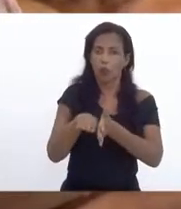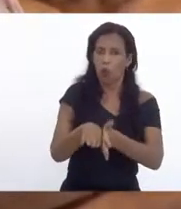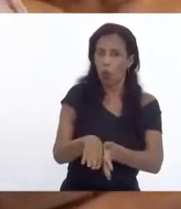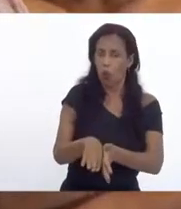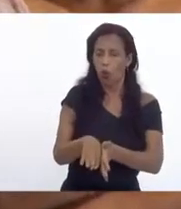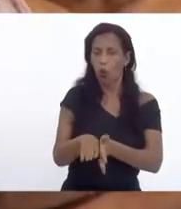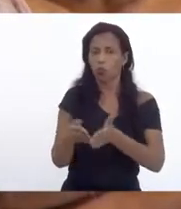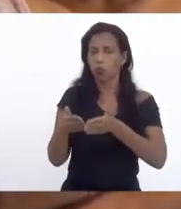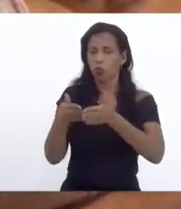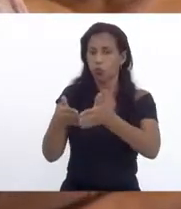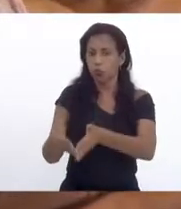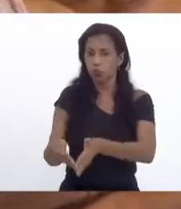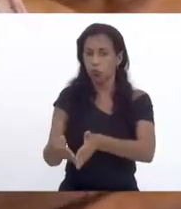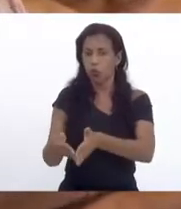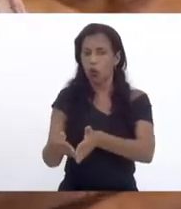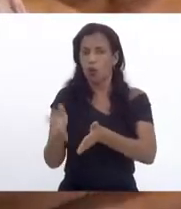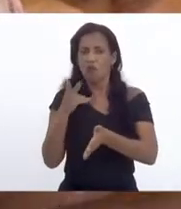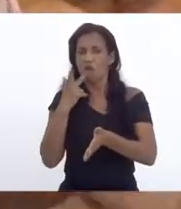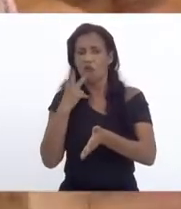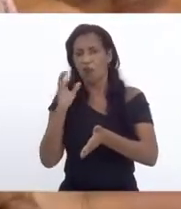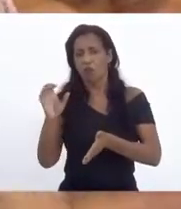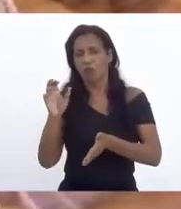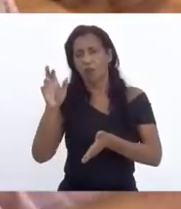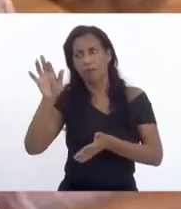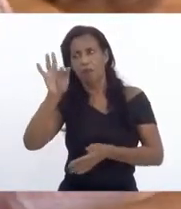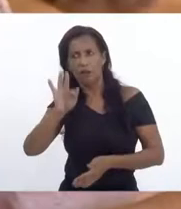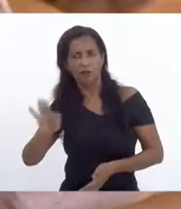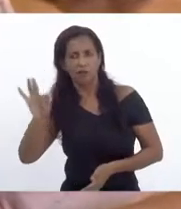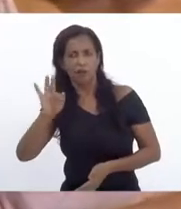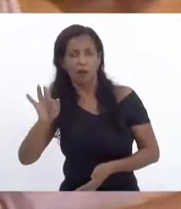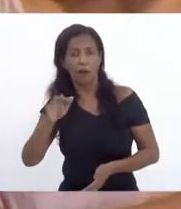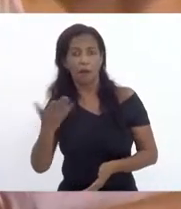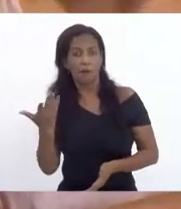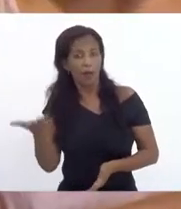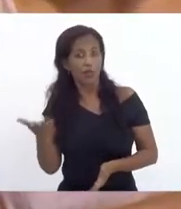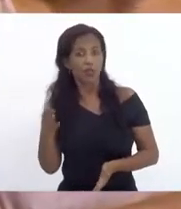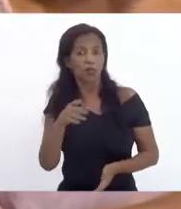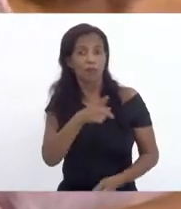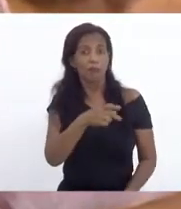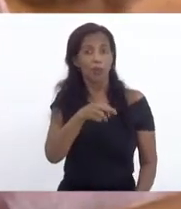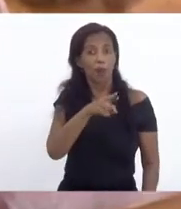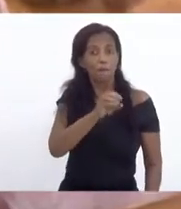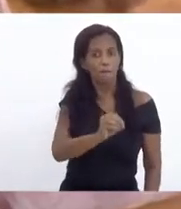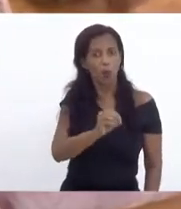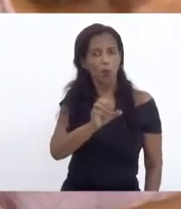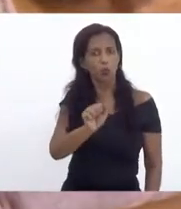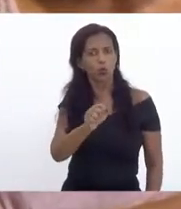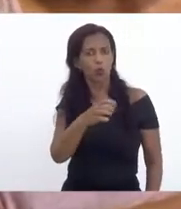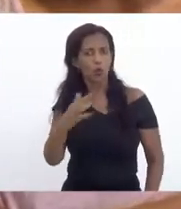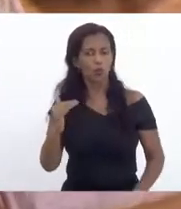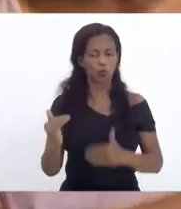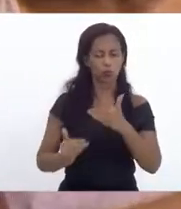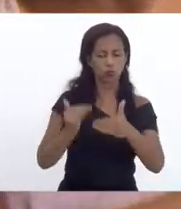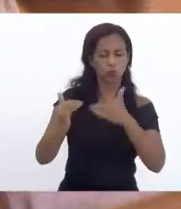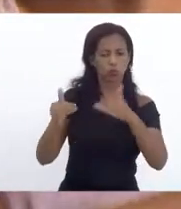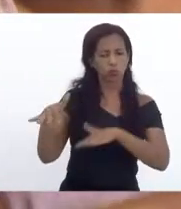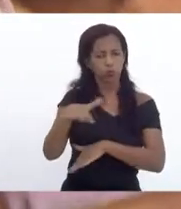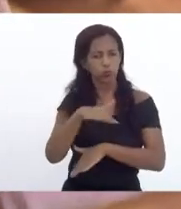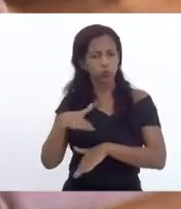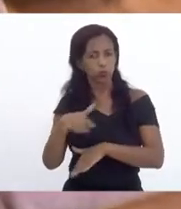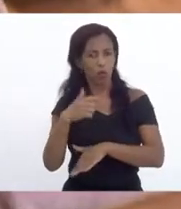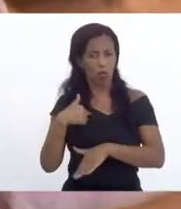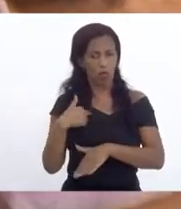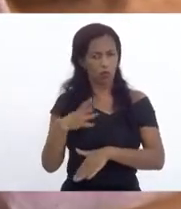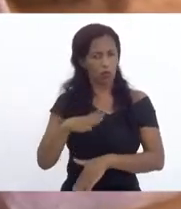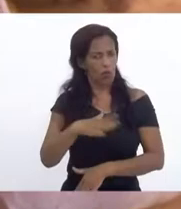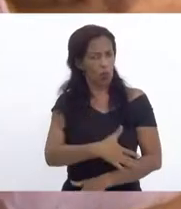só pela academia, mas o próprio Porto do Açu, que tem um conselho de desenvolvimento local, do qual eu, inclusive,